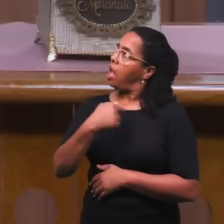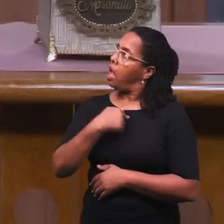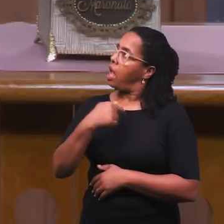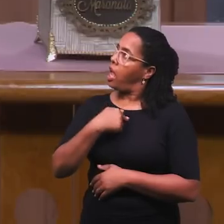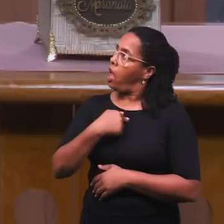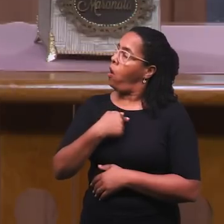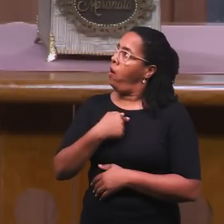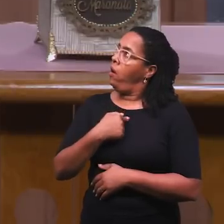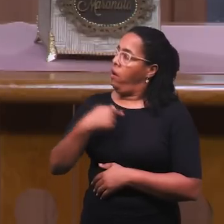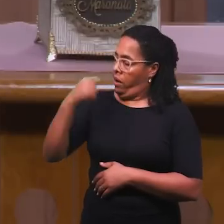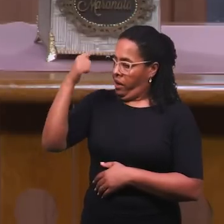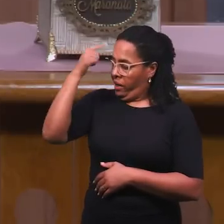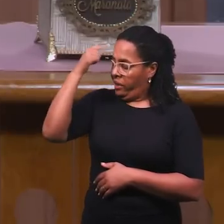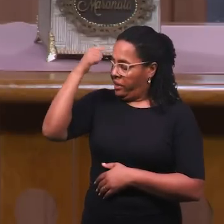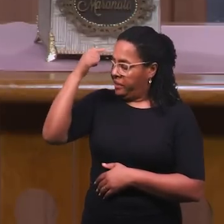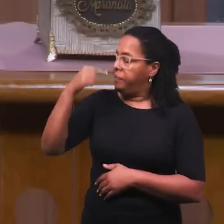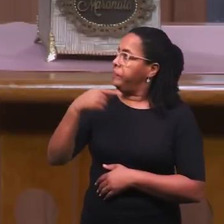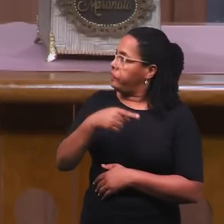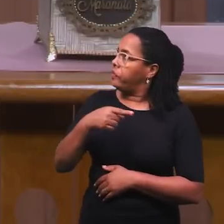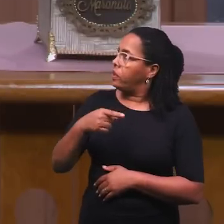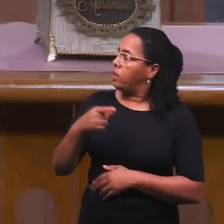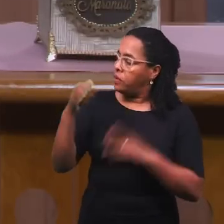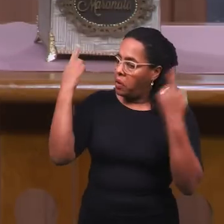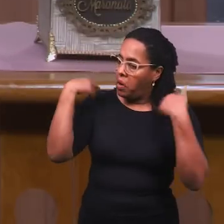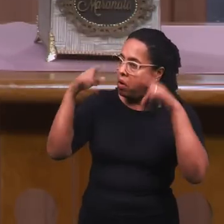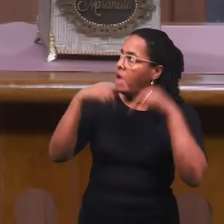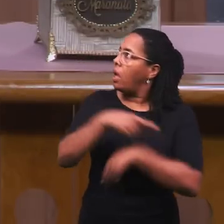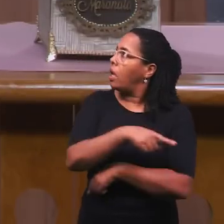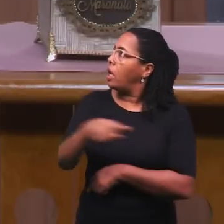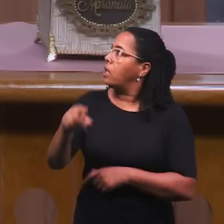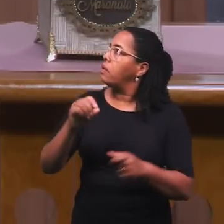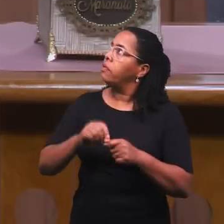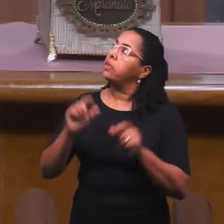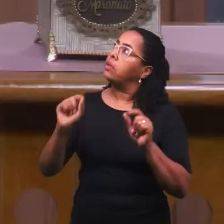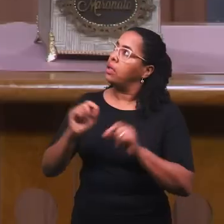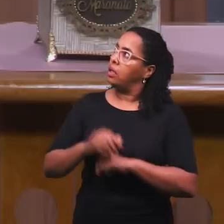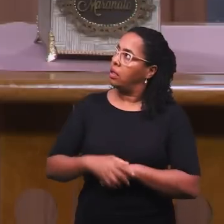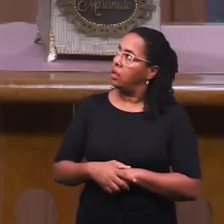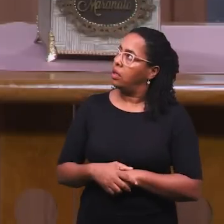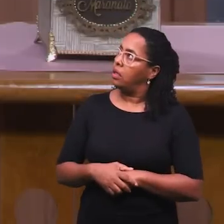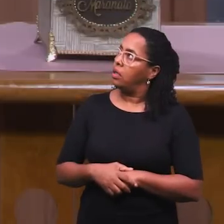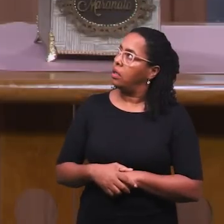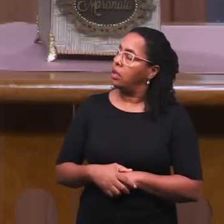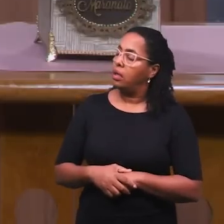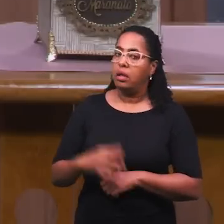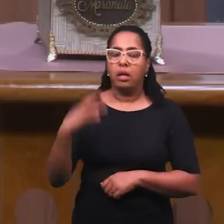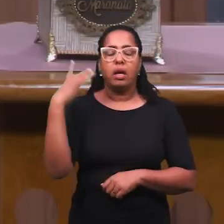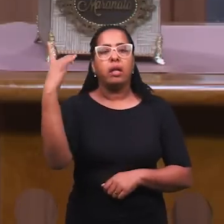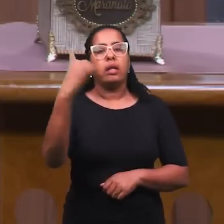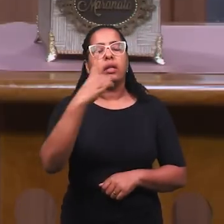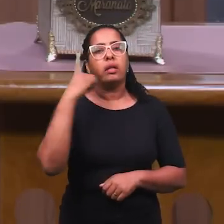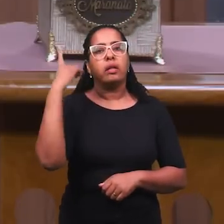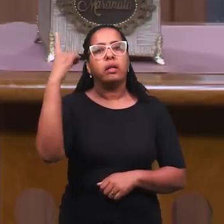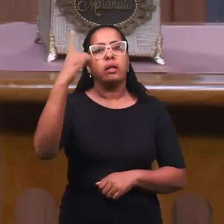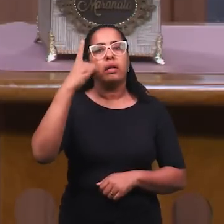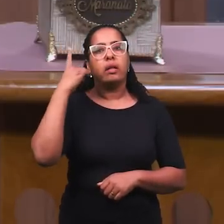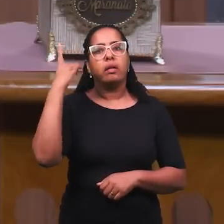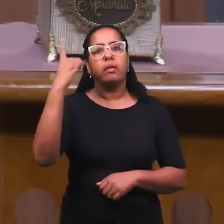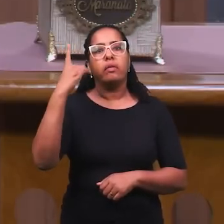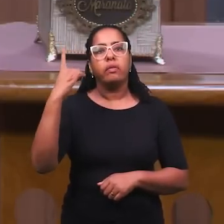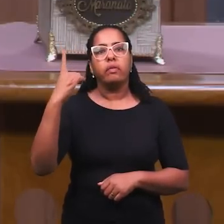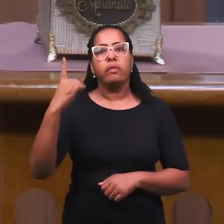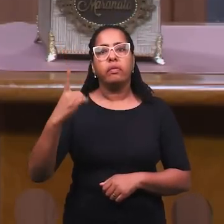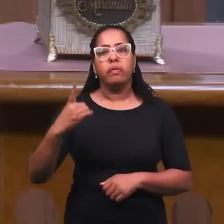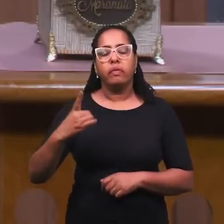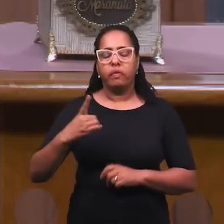que iniquamente obrei. Estas ovelhas, o que fizeram? Naquele momento, Davi,